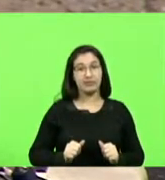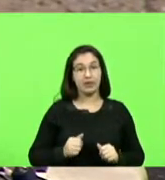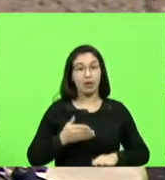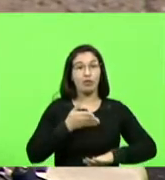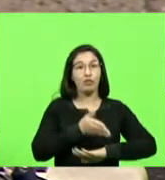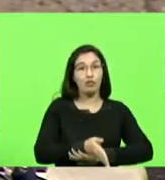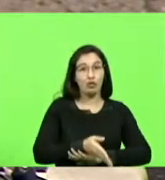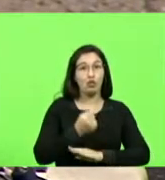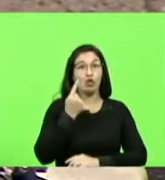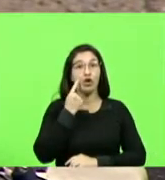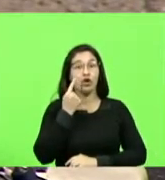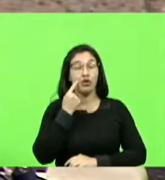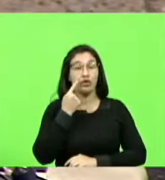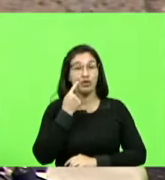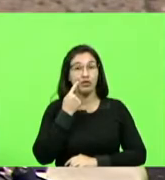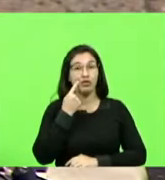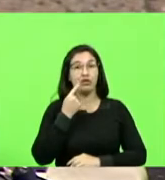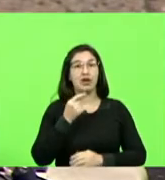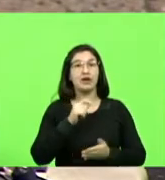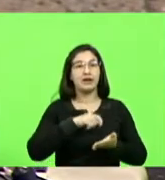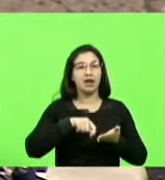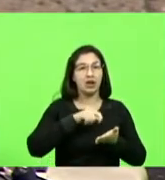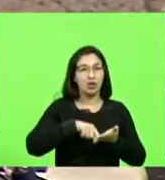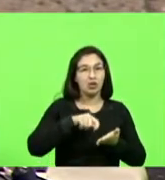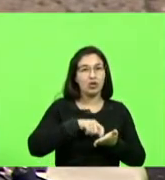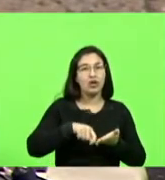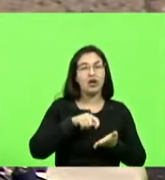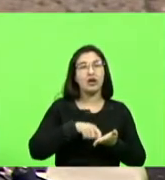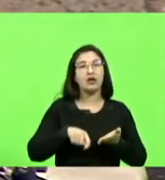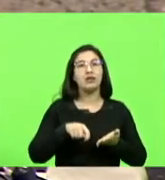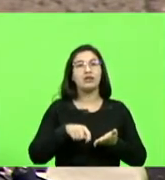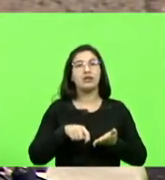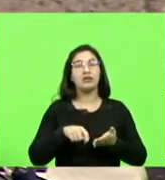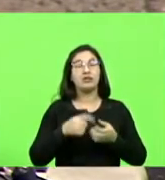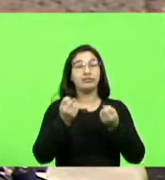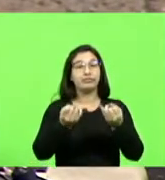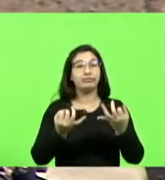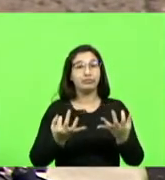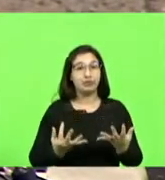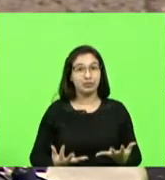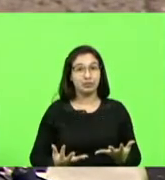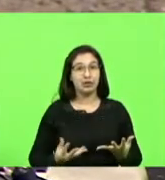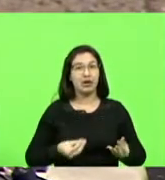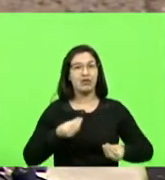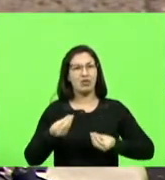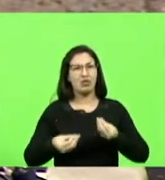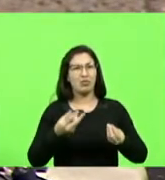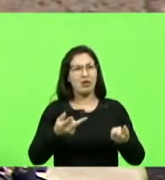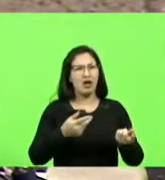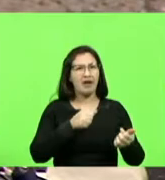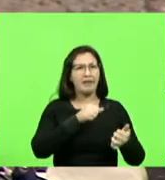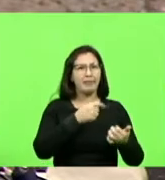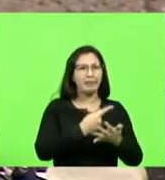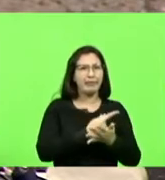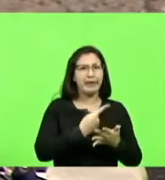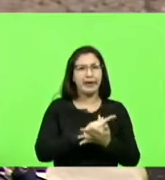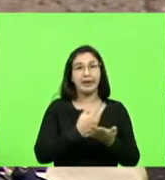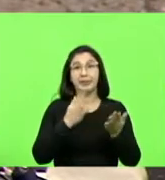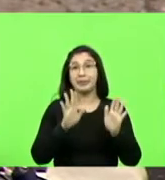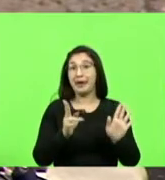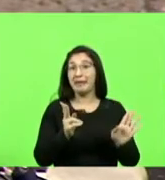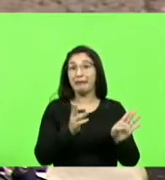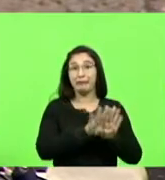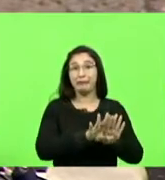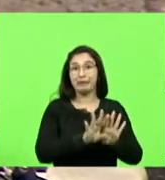local, anotava e dizia sobre as irregularidades que estava acontecendo e não fechava, não lacrava,